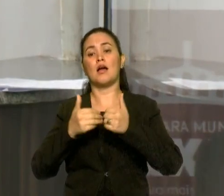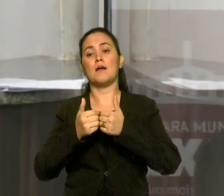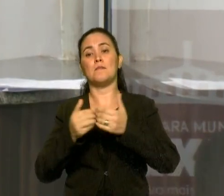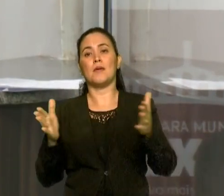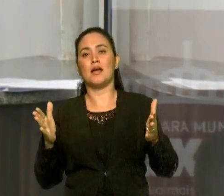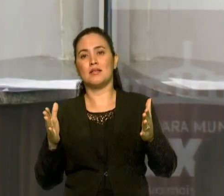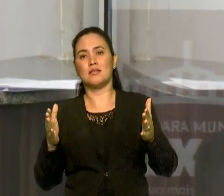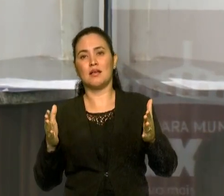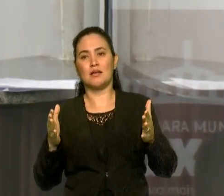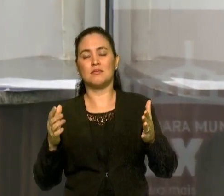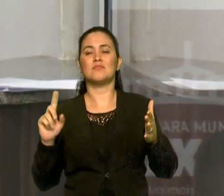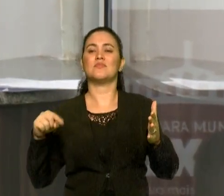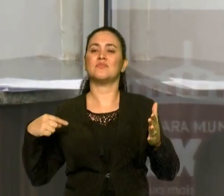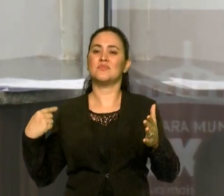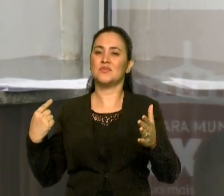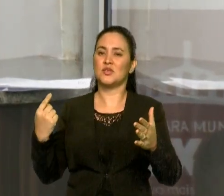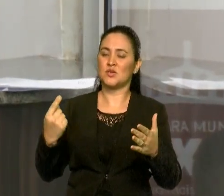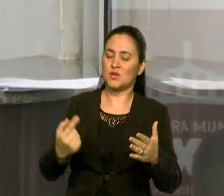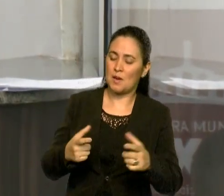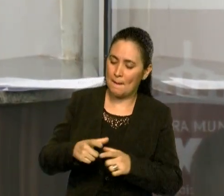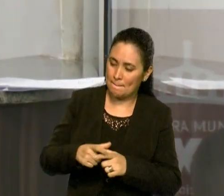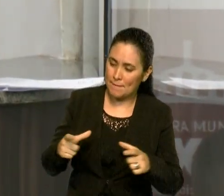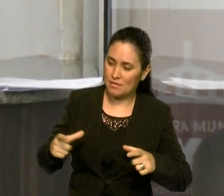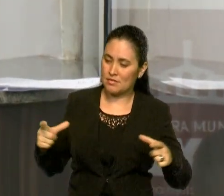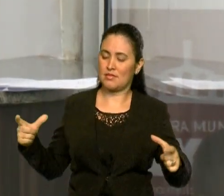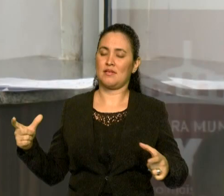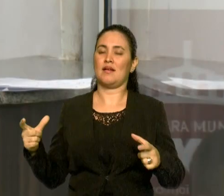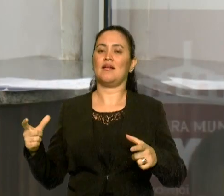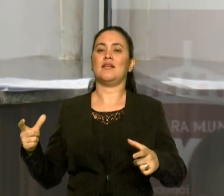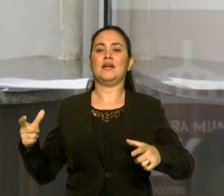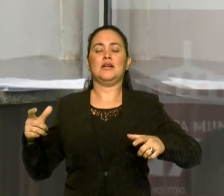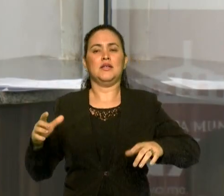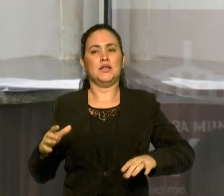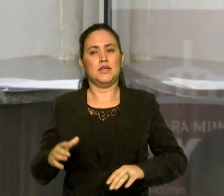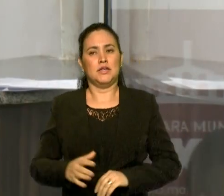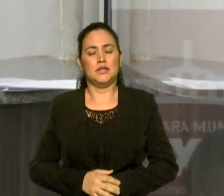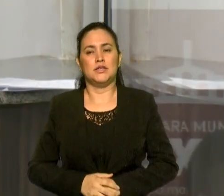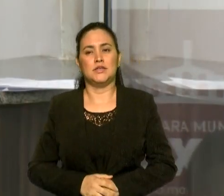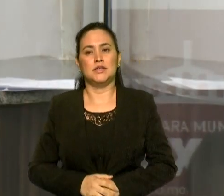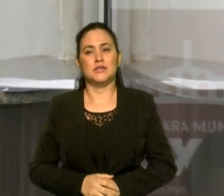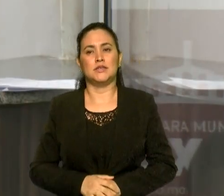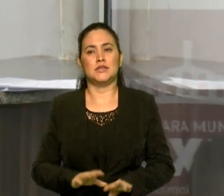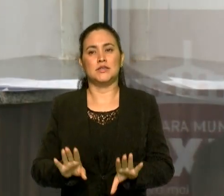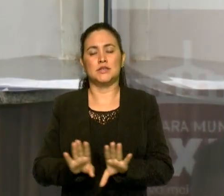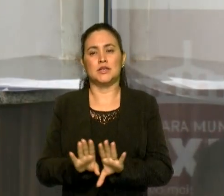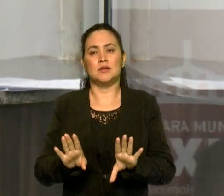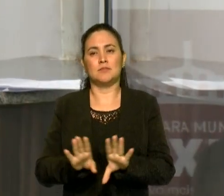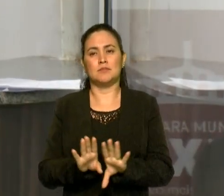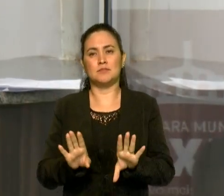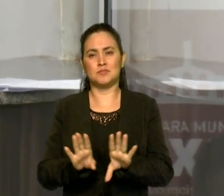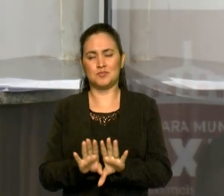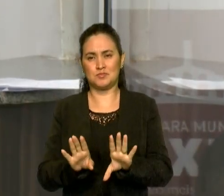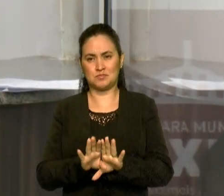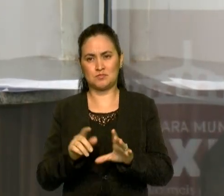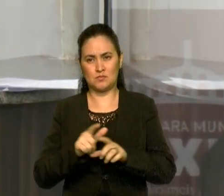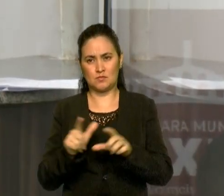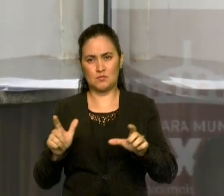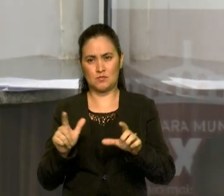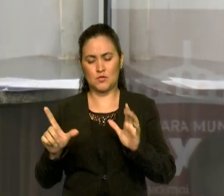muito mais e vai abrilhantar muito mais nossos lojistas do Shopping Popular, deputado José